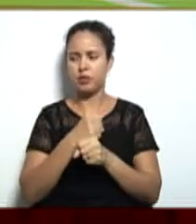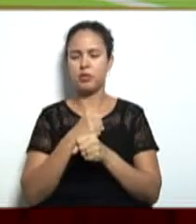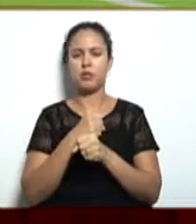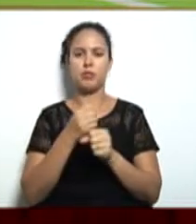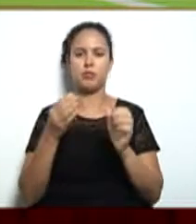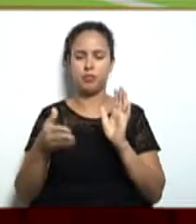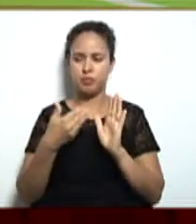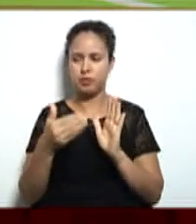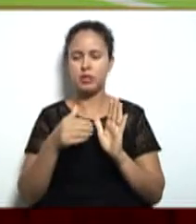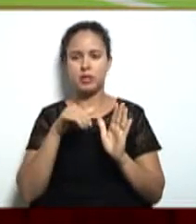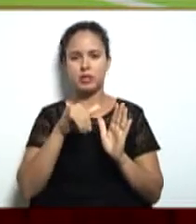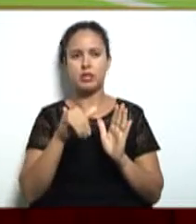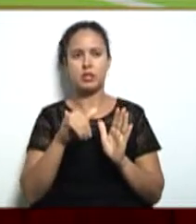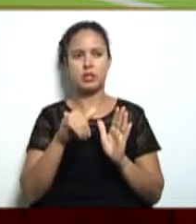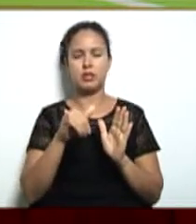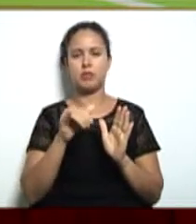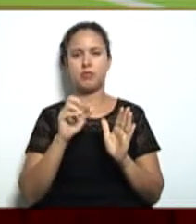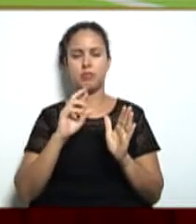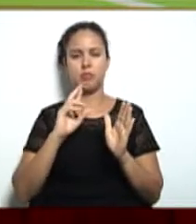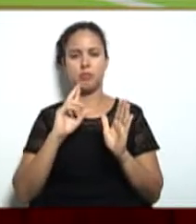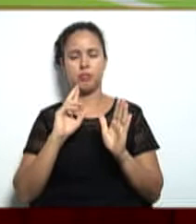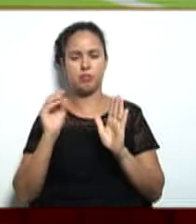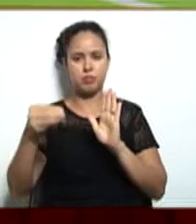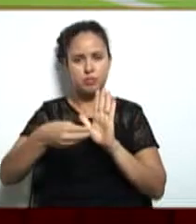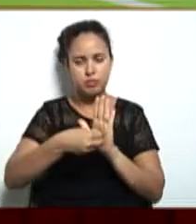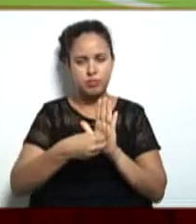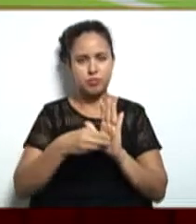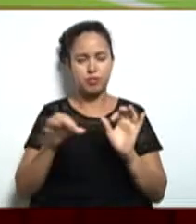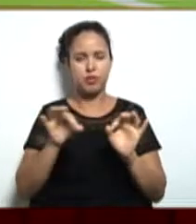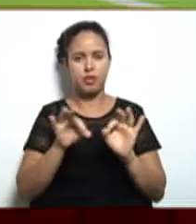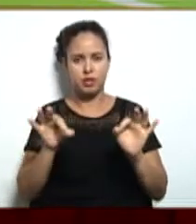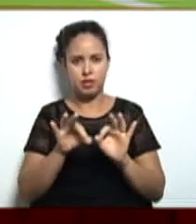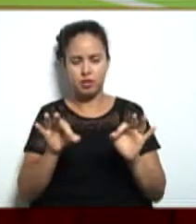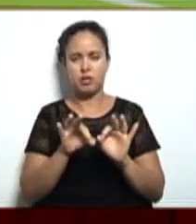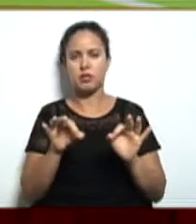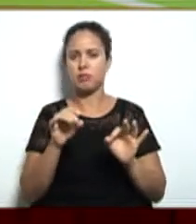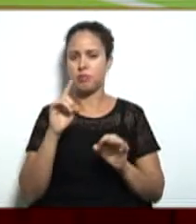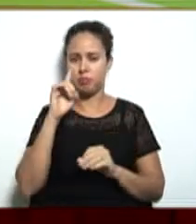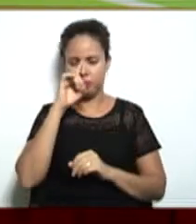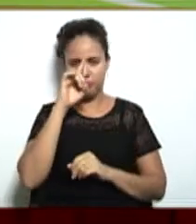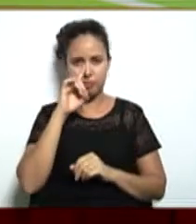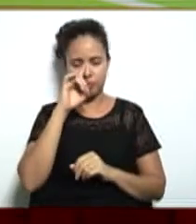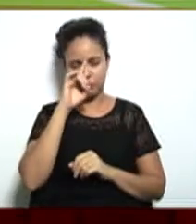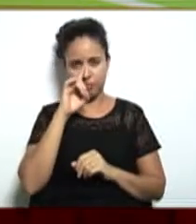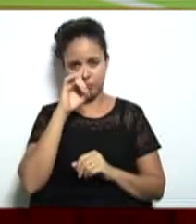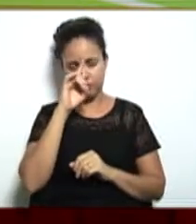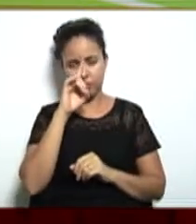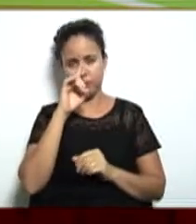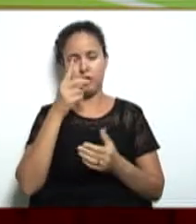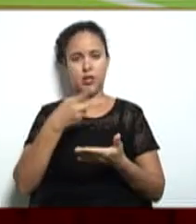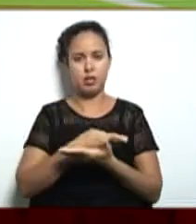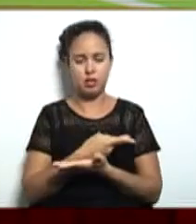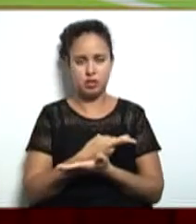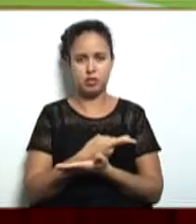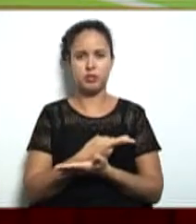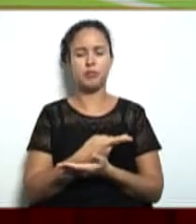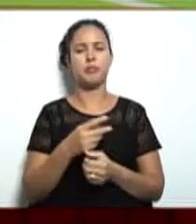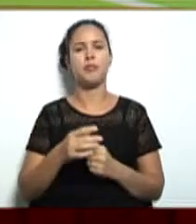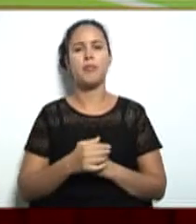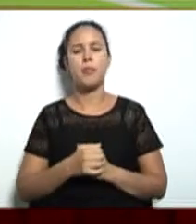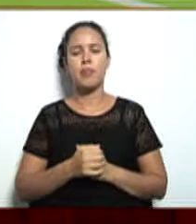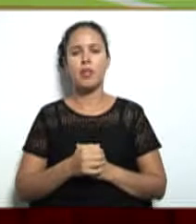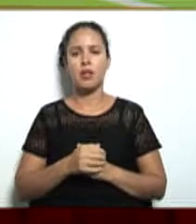fazer a citação, que a citação você coloca, se ela for curta, né, até 3 linhas, você coloca entre aspas para dizer que